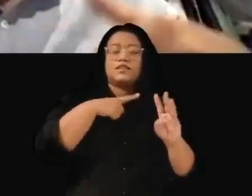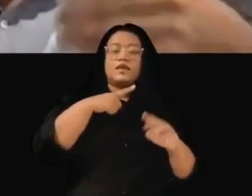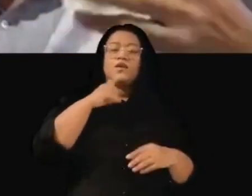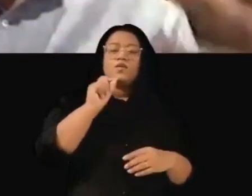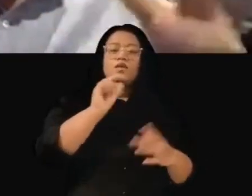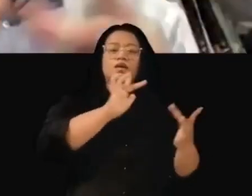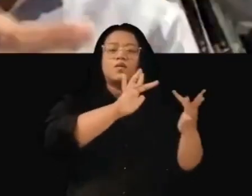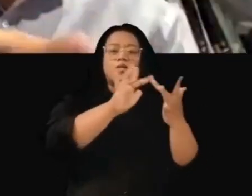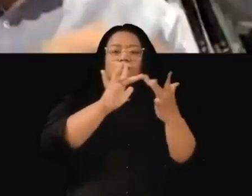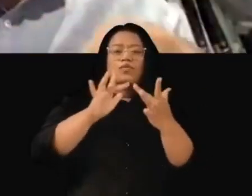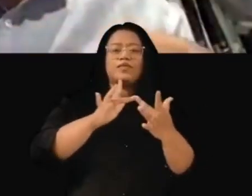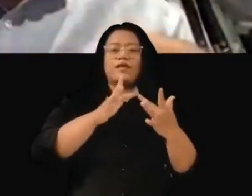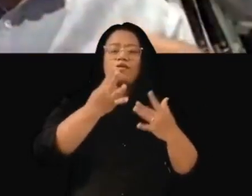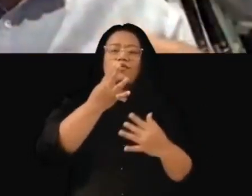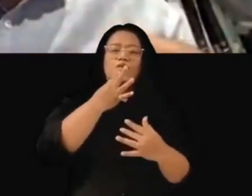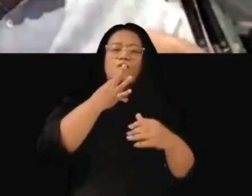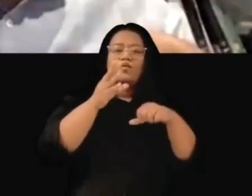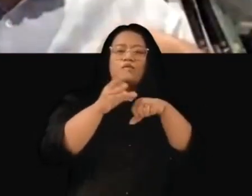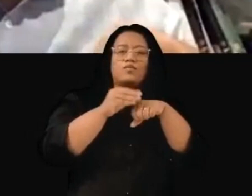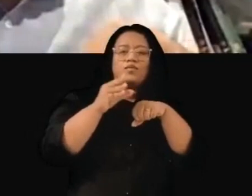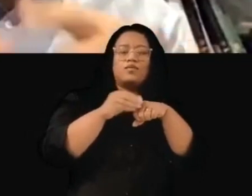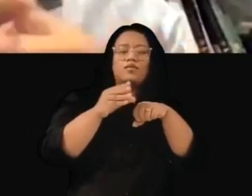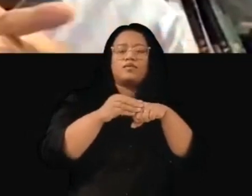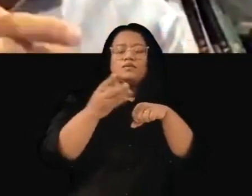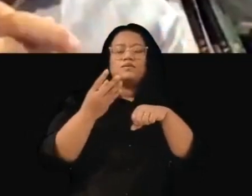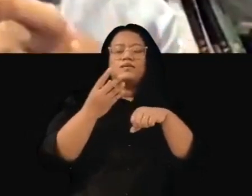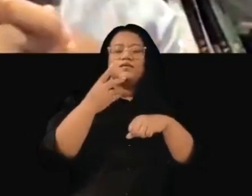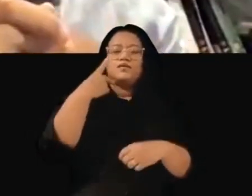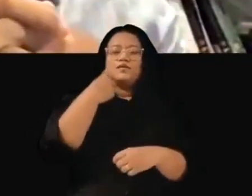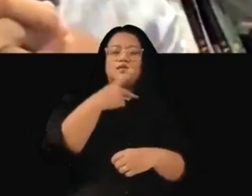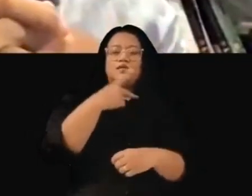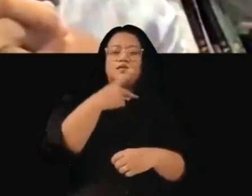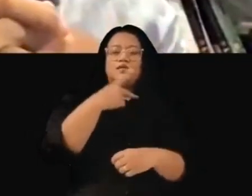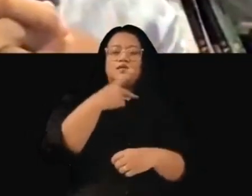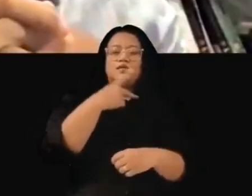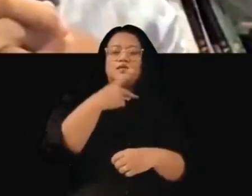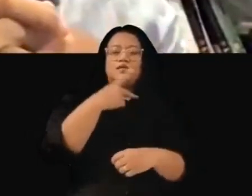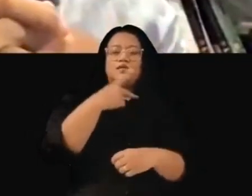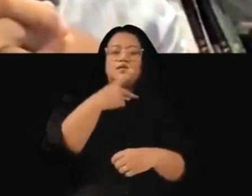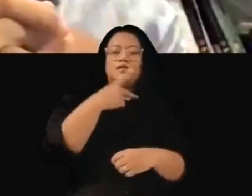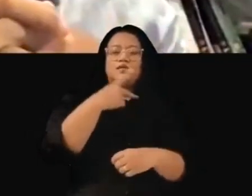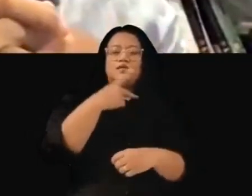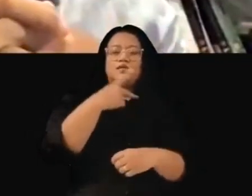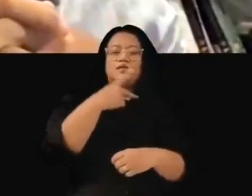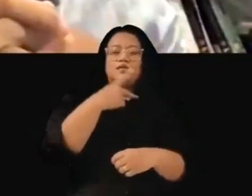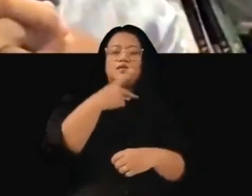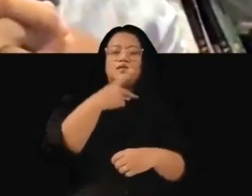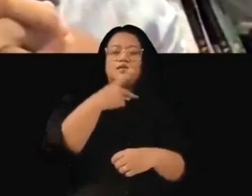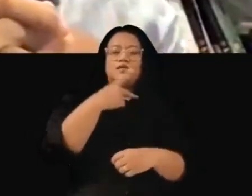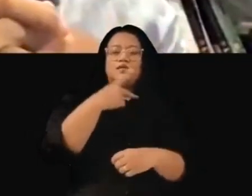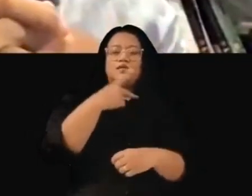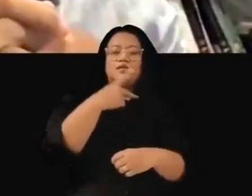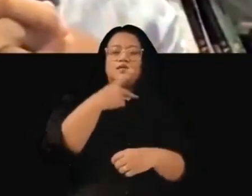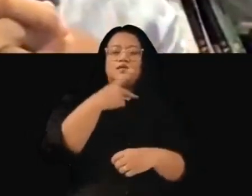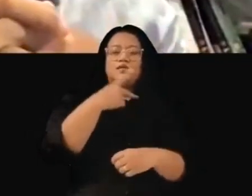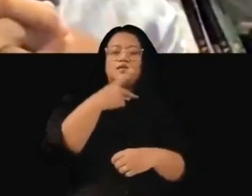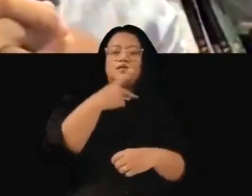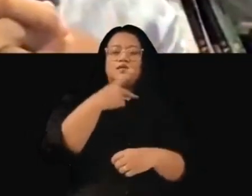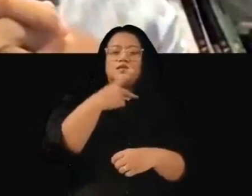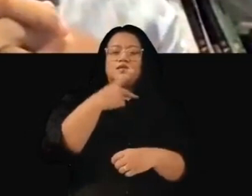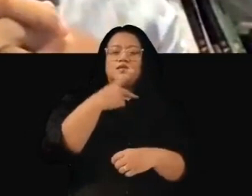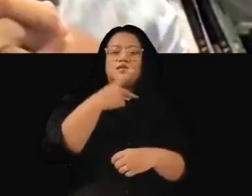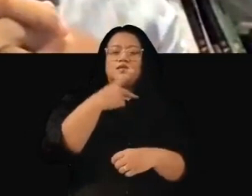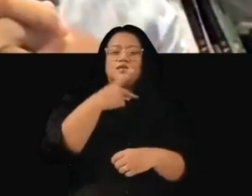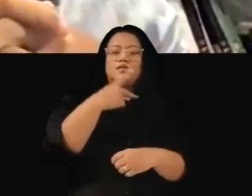com o conhecimento que essa população... Novo slide de fundo branco em letras pretas. Base material